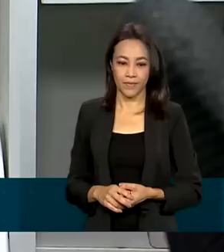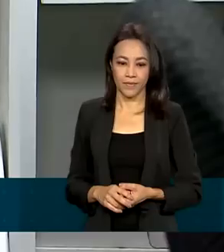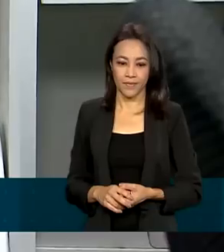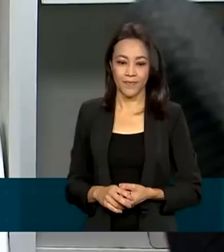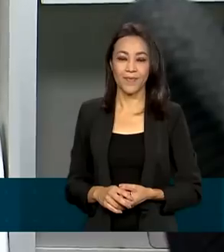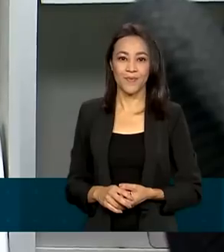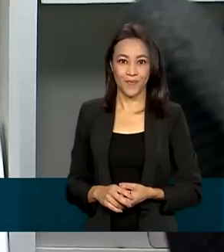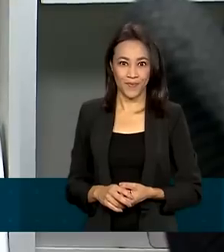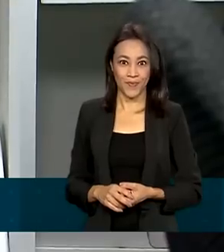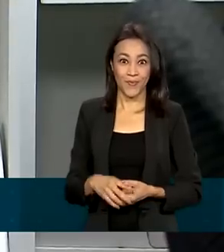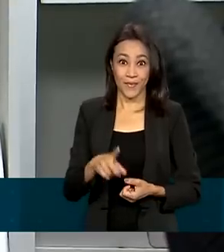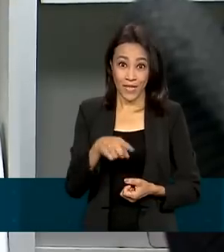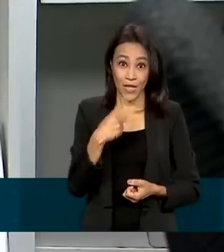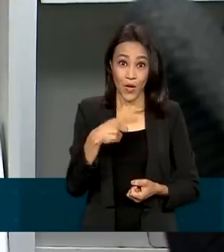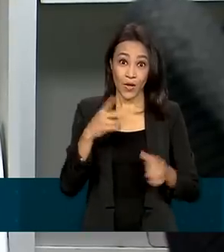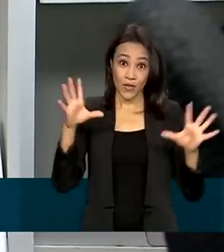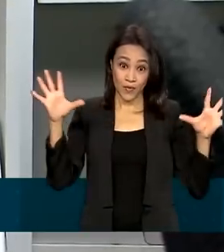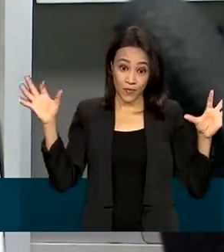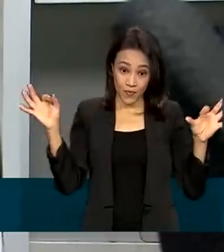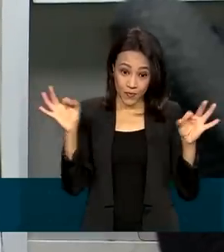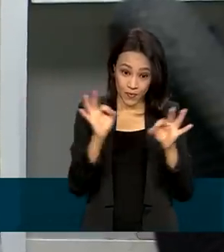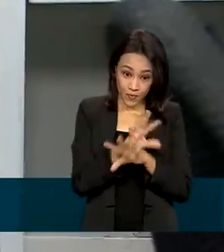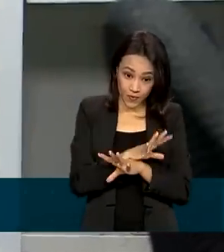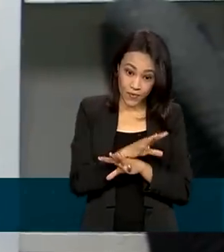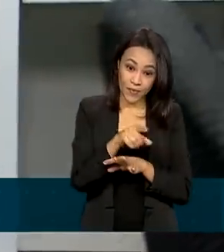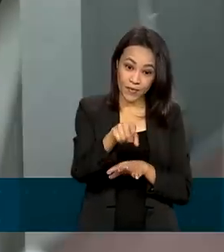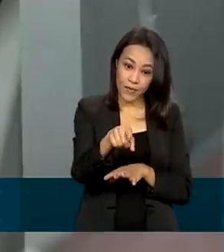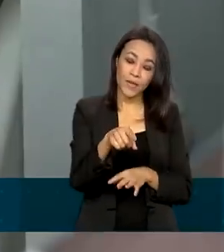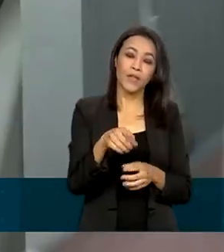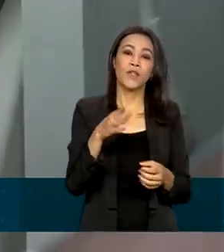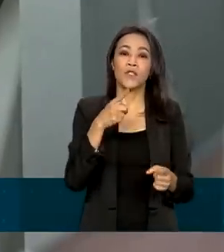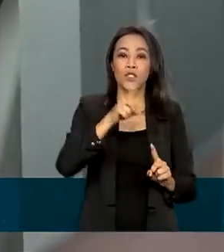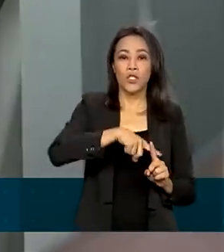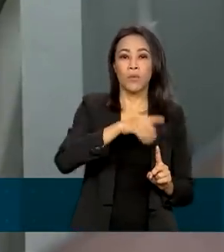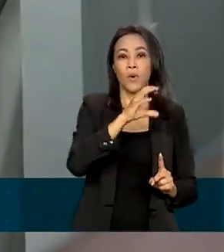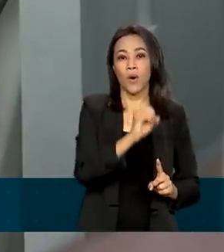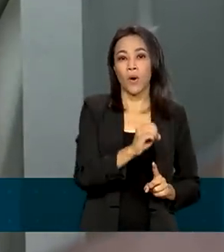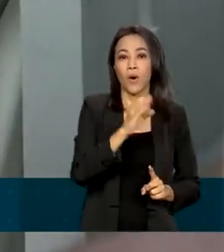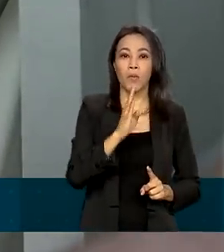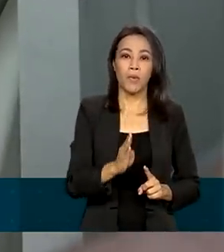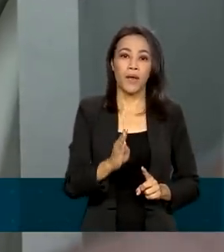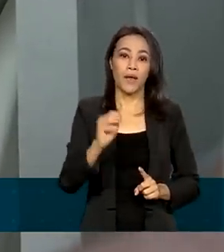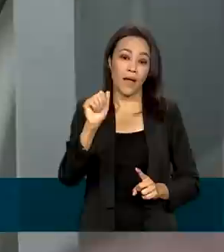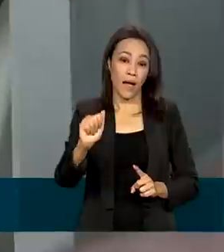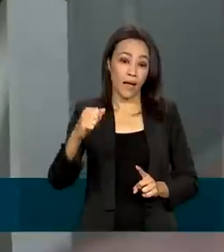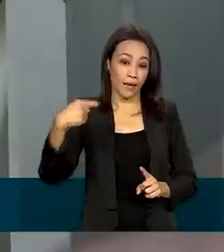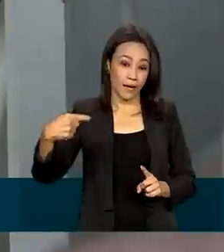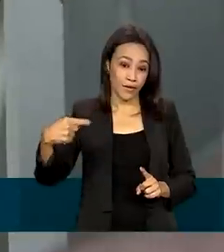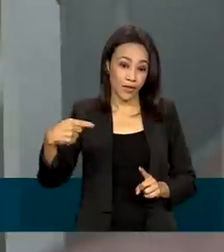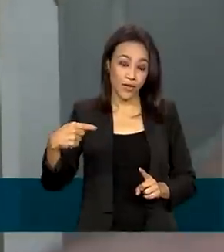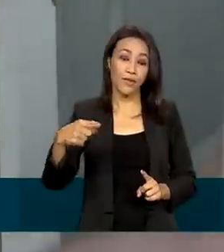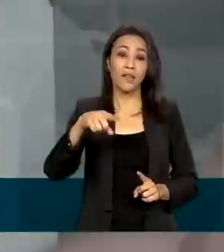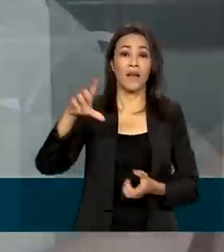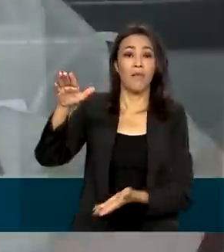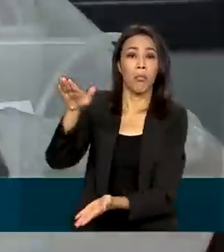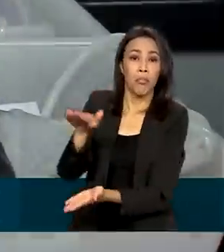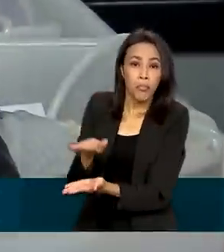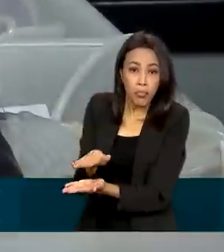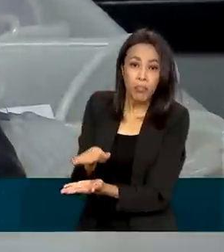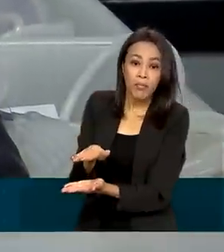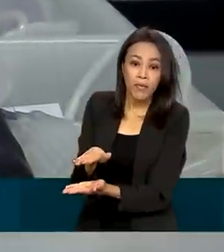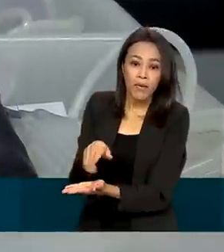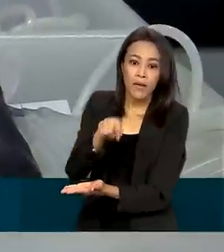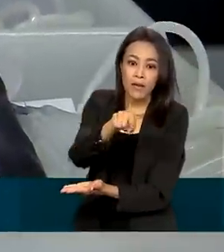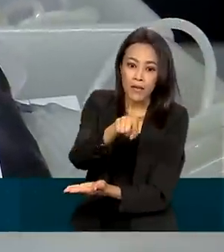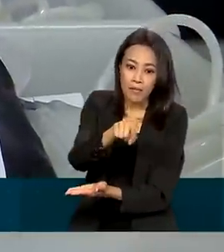Ó, até a hora em que a gente fechou essa reportagem, os sangues dos tipos O, B e A negativo estavam com os estoques baixos.